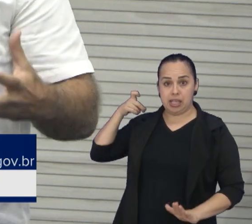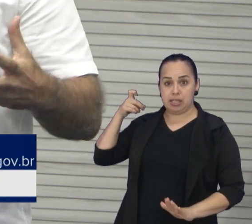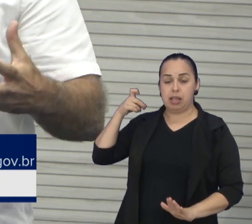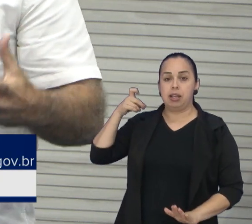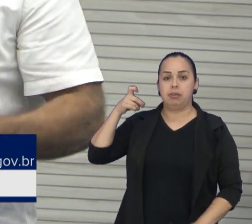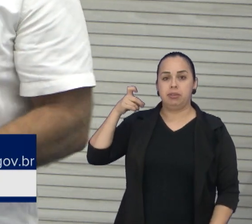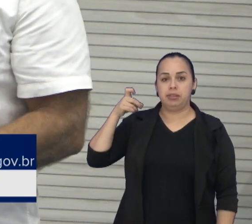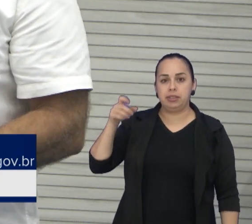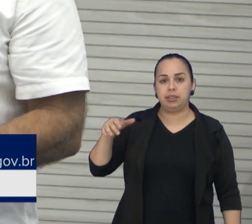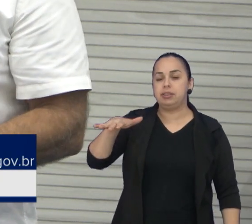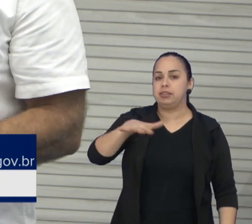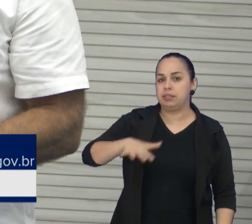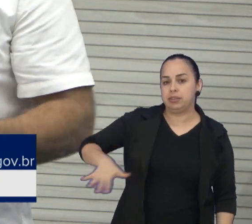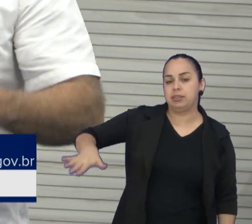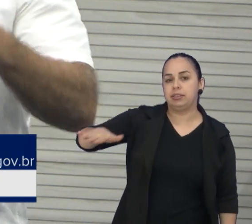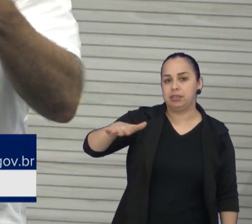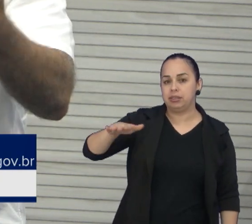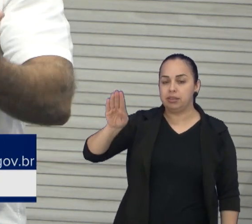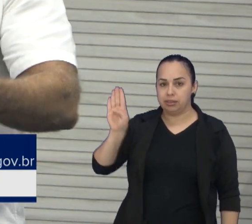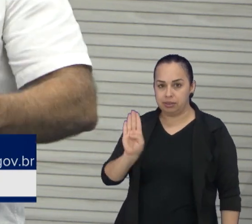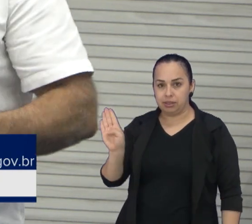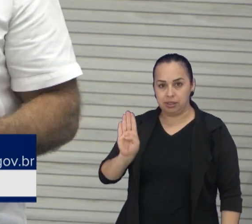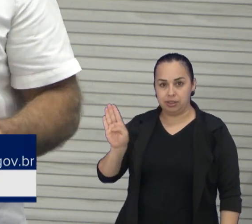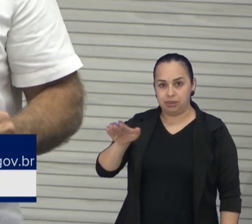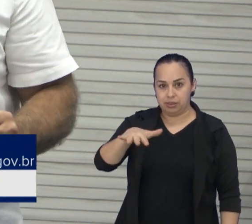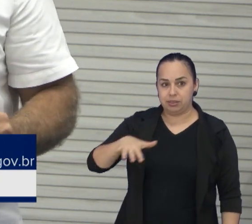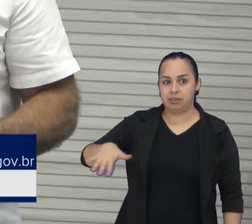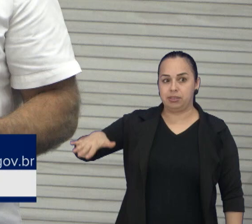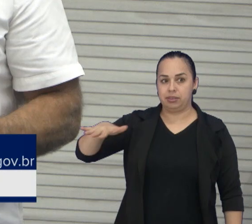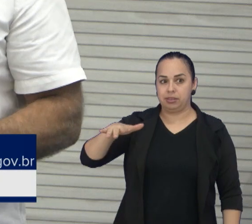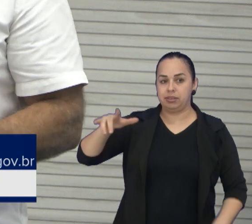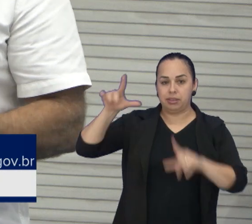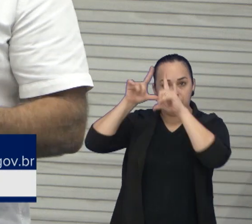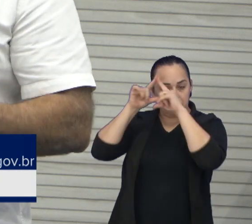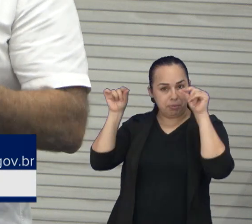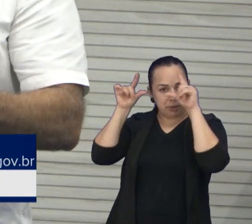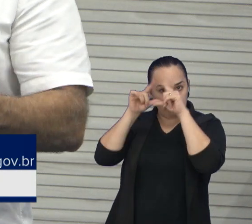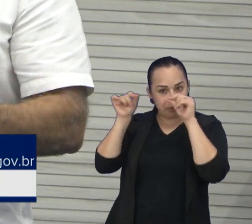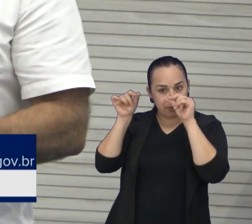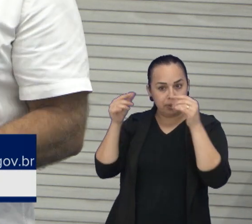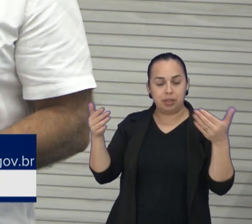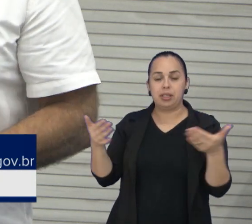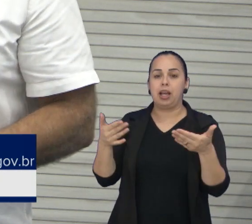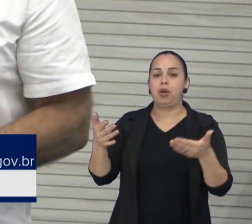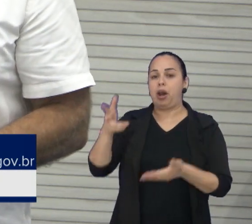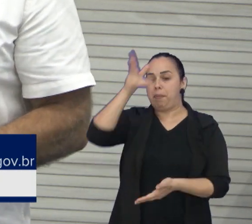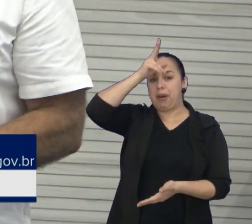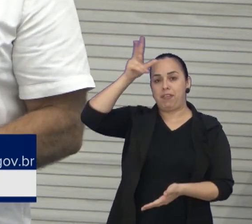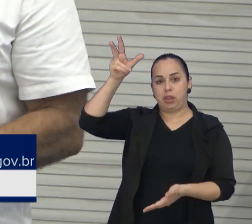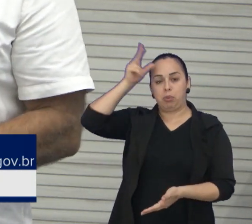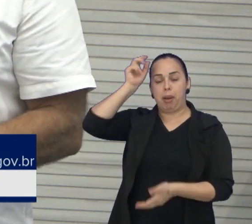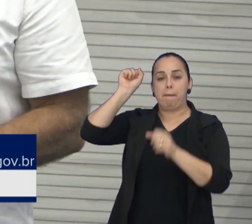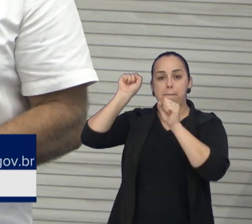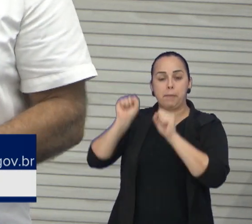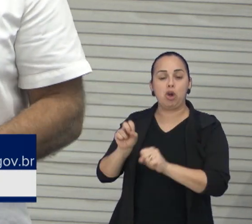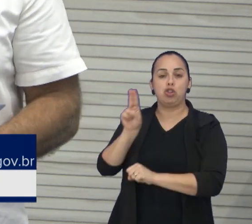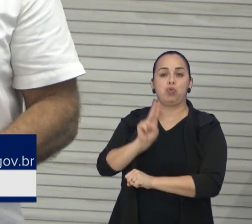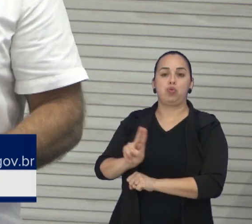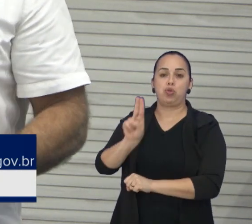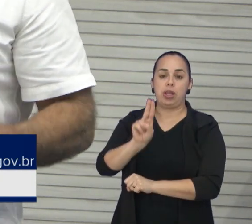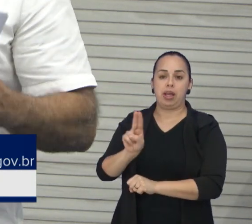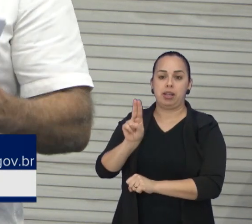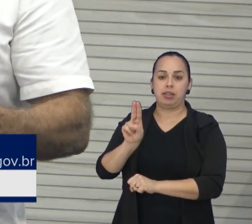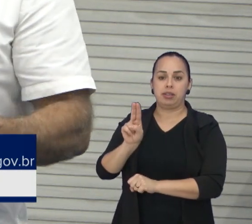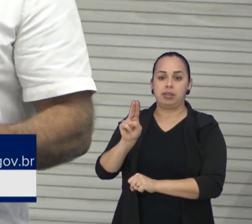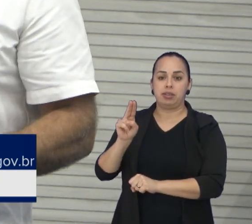né, lá no Bosque dos Eucaliptos, que atendia a provisão naquela área, e a gente determina a prefeitura que aquela área seja, para